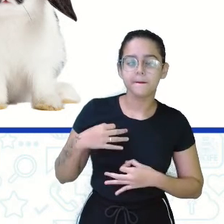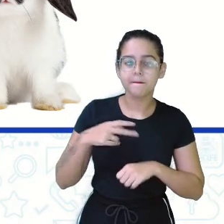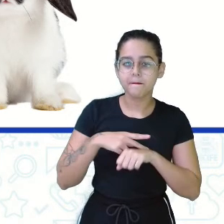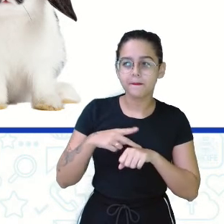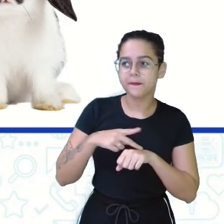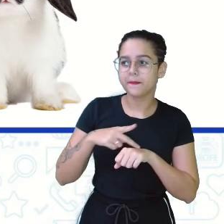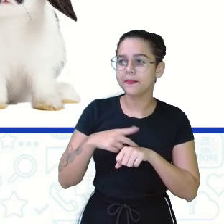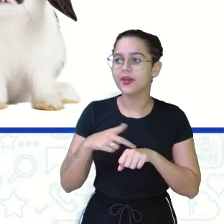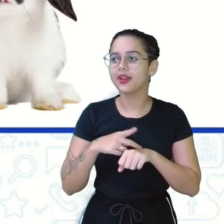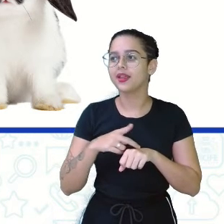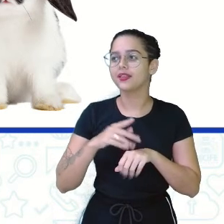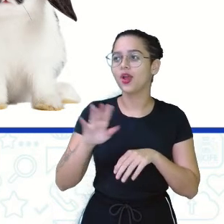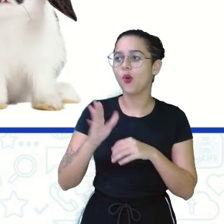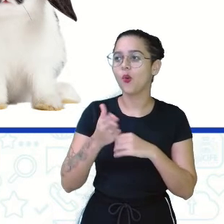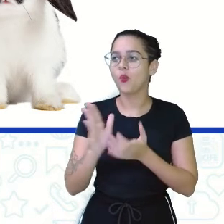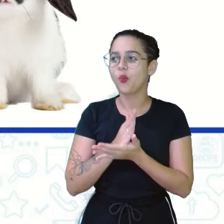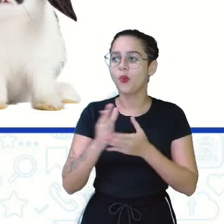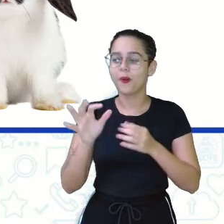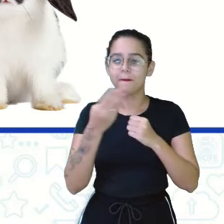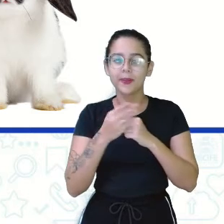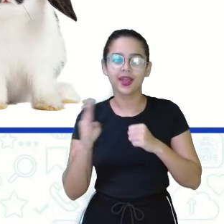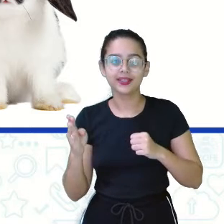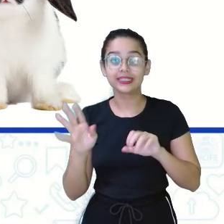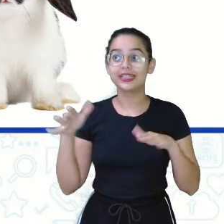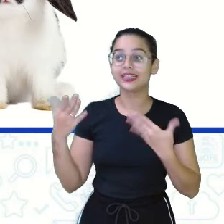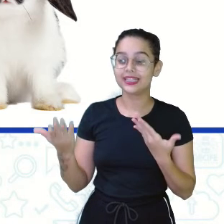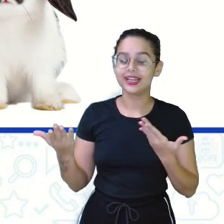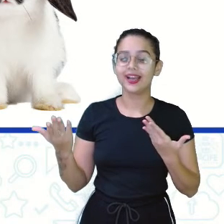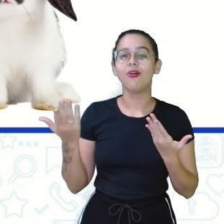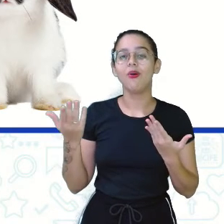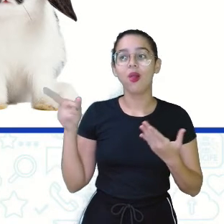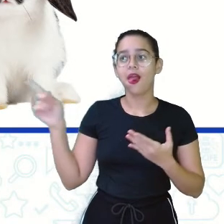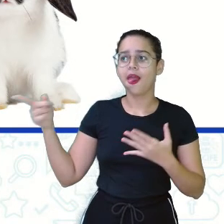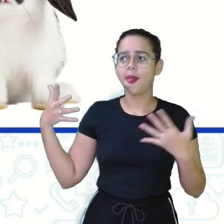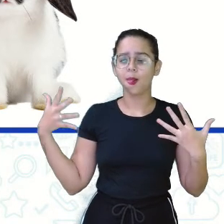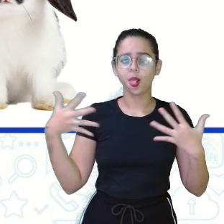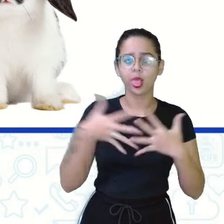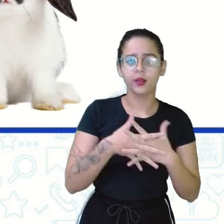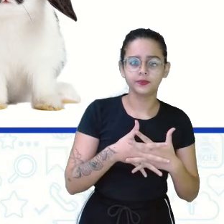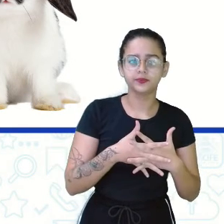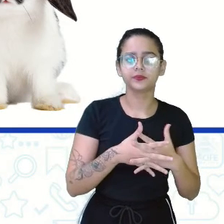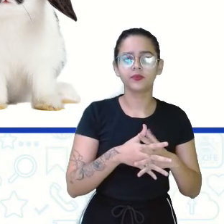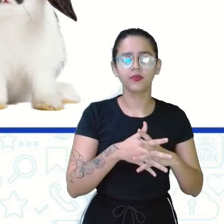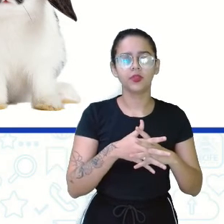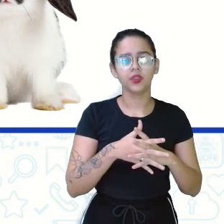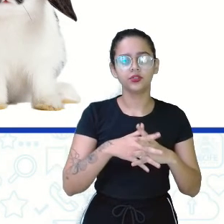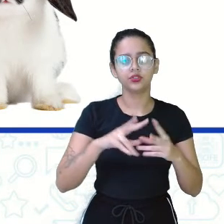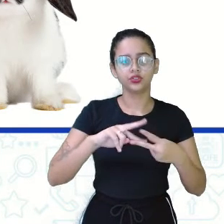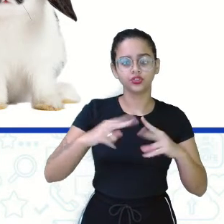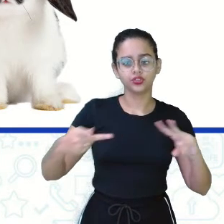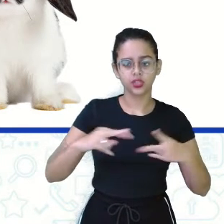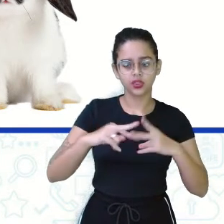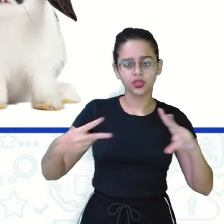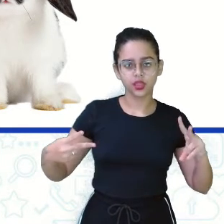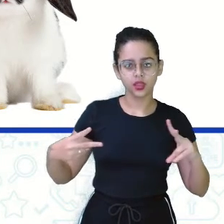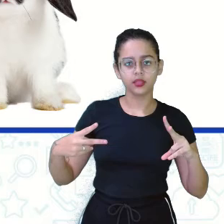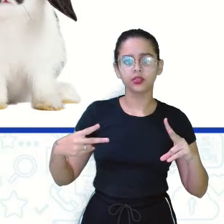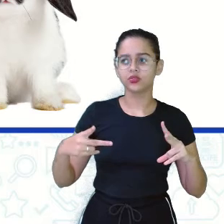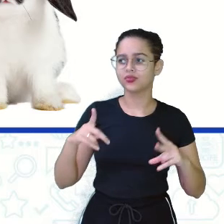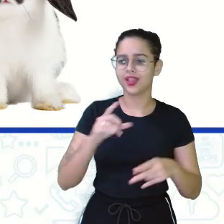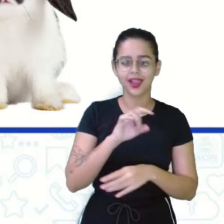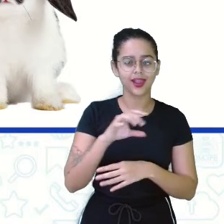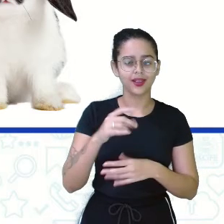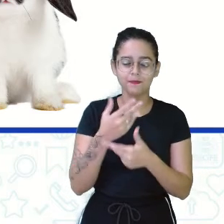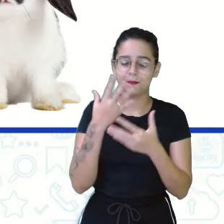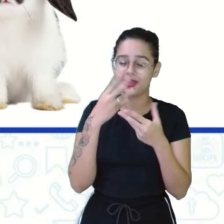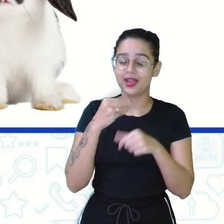de bege, né? Então, gente, esses cruzamentos genéticos aí fazem vir cada coisinha linda,